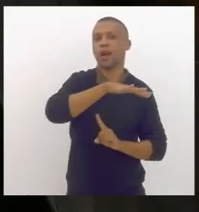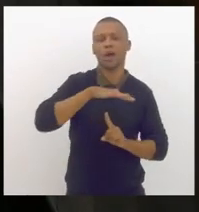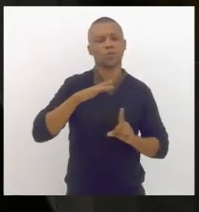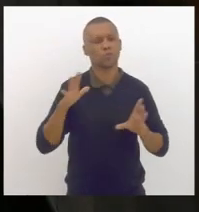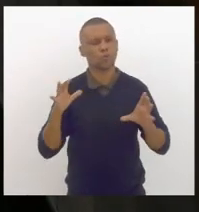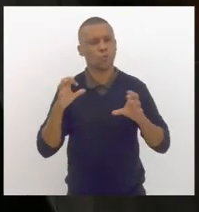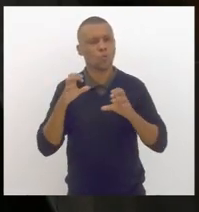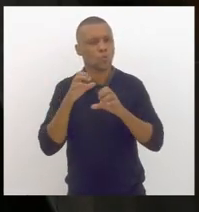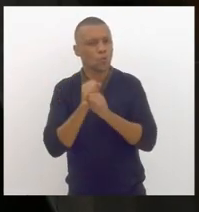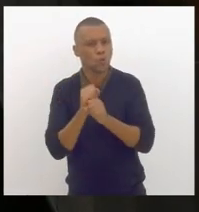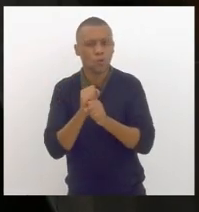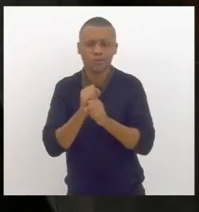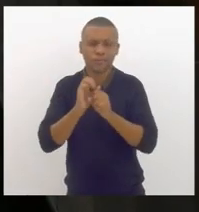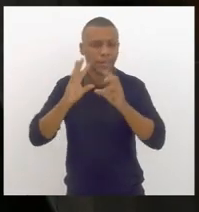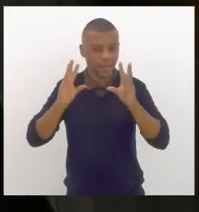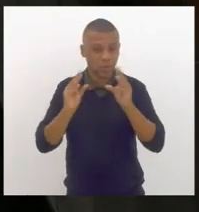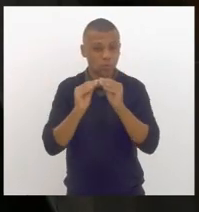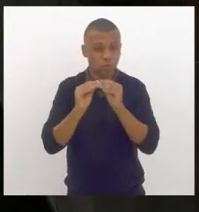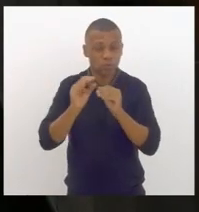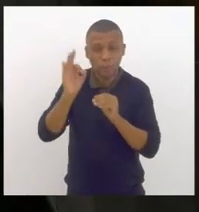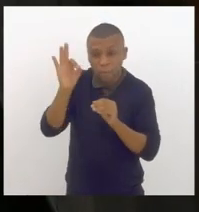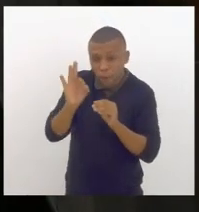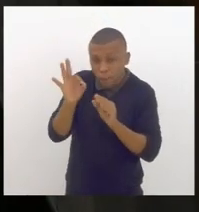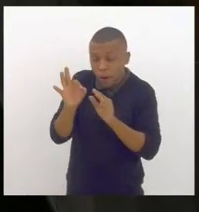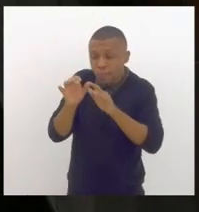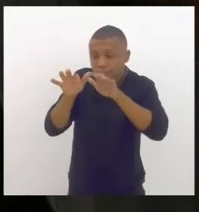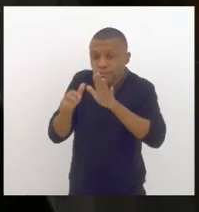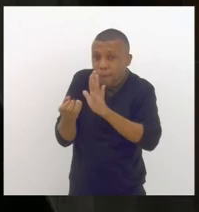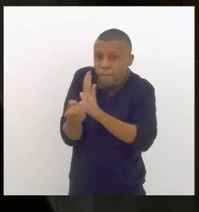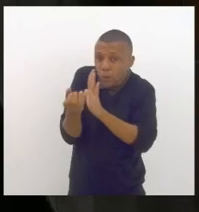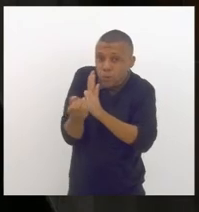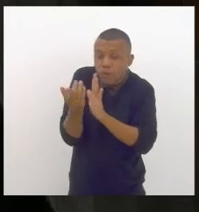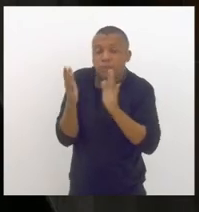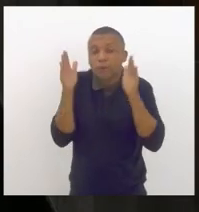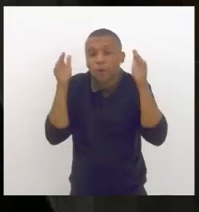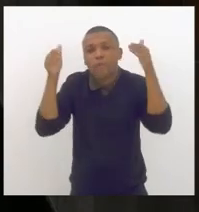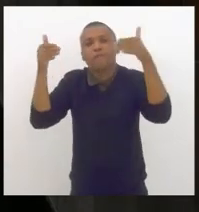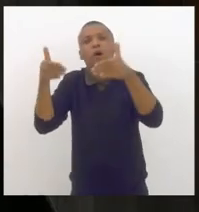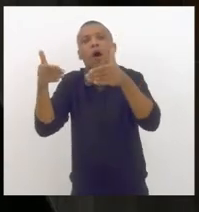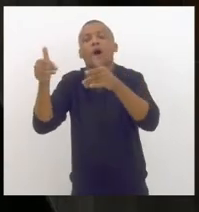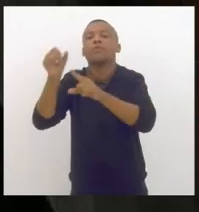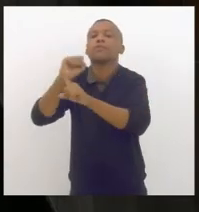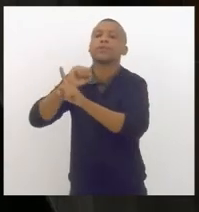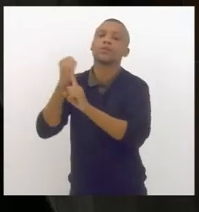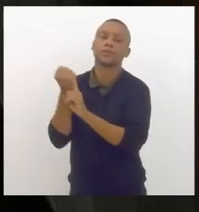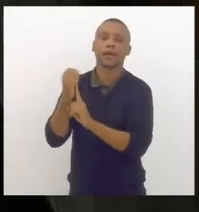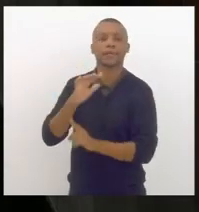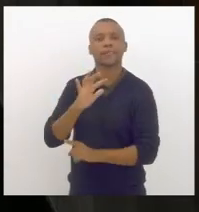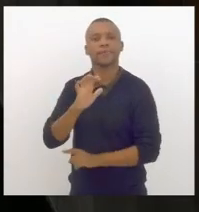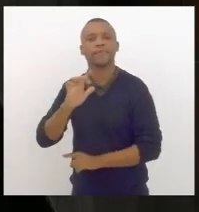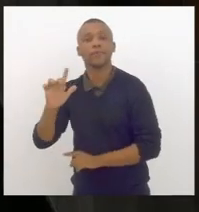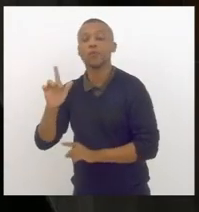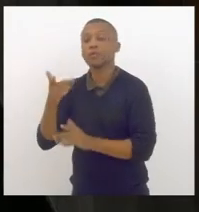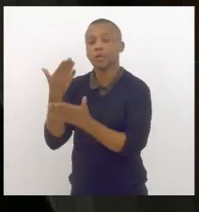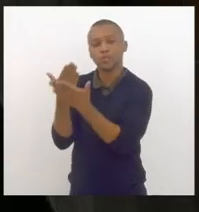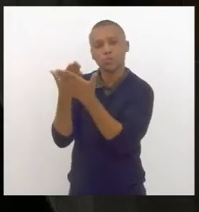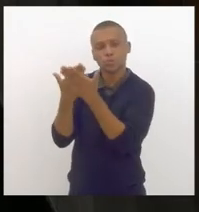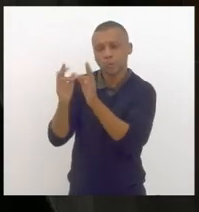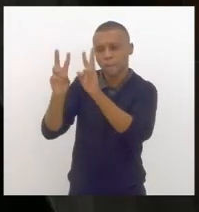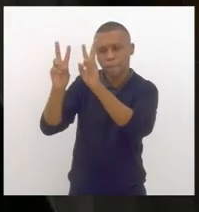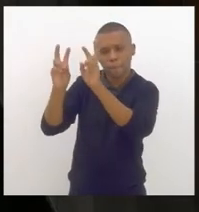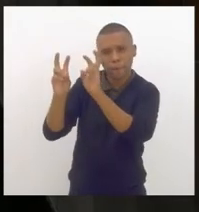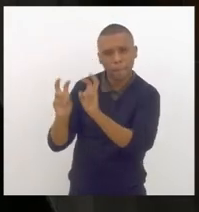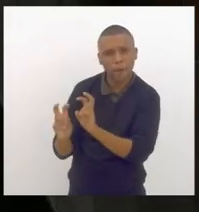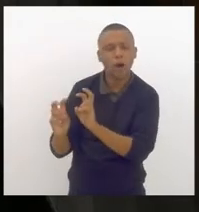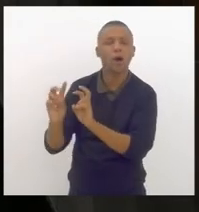arredondados, deputado Luiz Paulo, números produzidos pelos fóruns da sociedade civil que estudam a pauta da moradia,